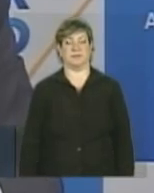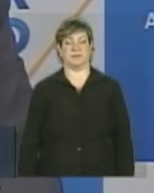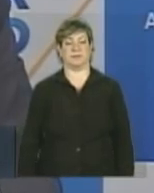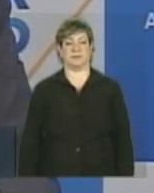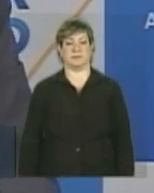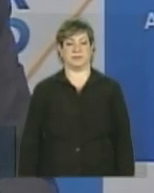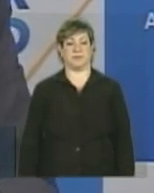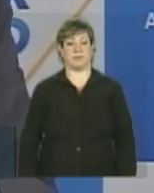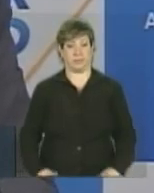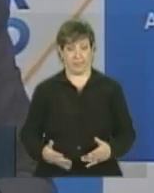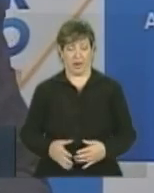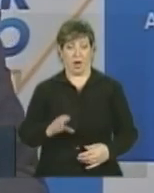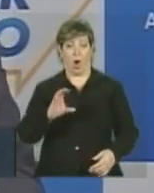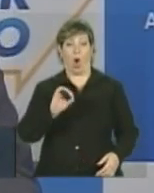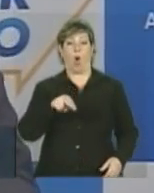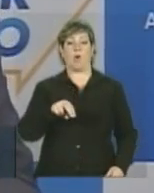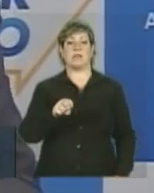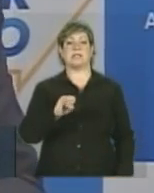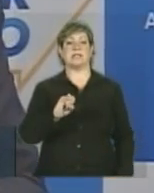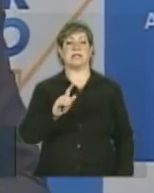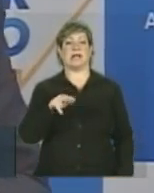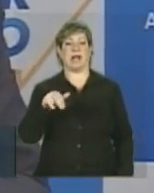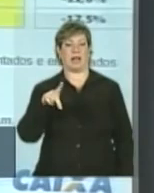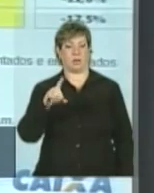Bom, o consignado,